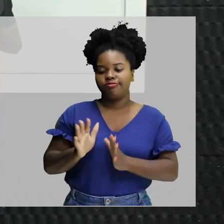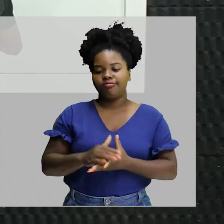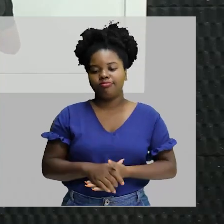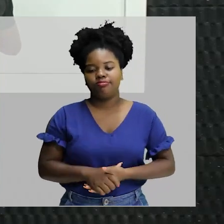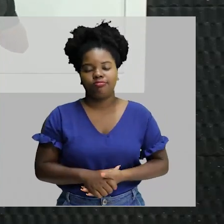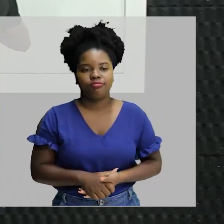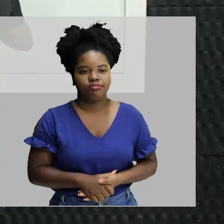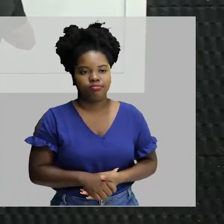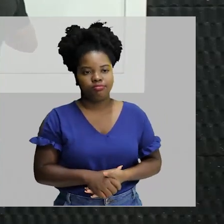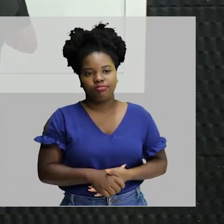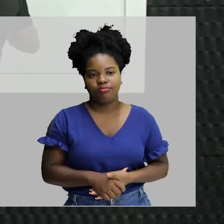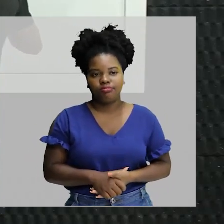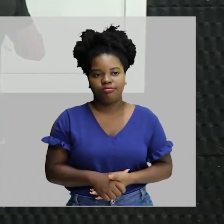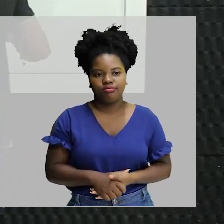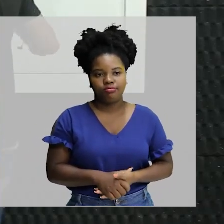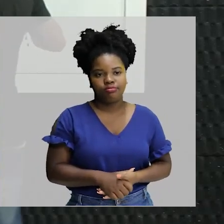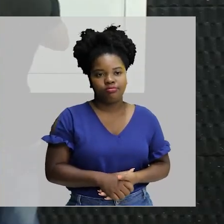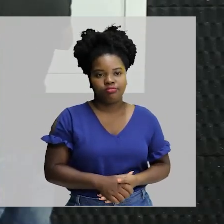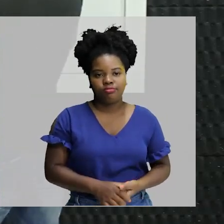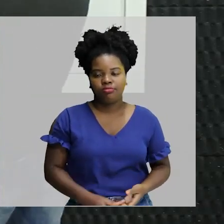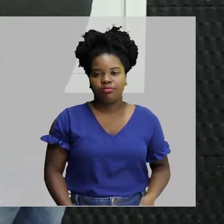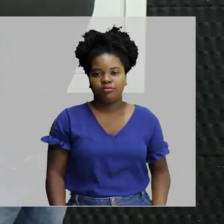aqui de